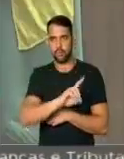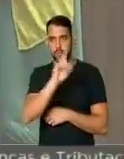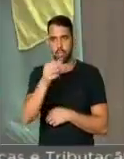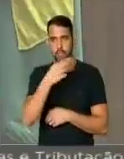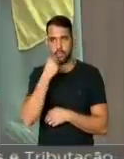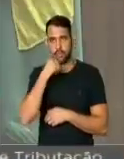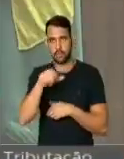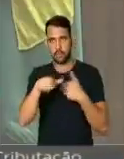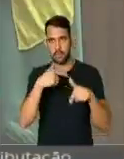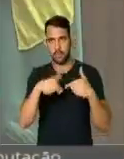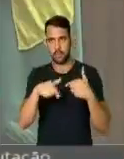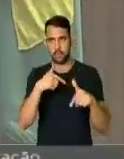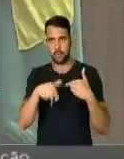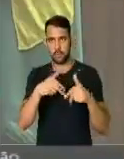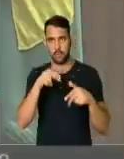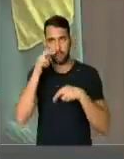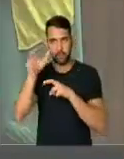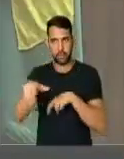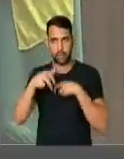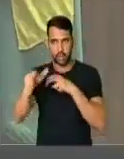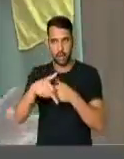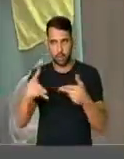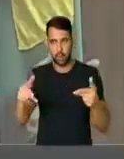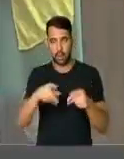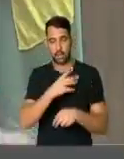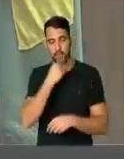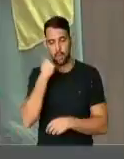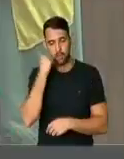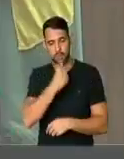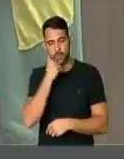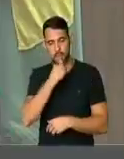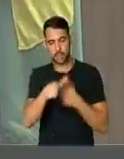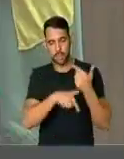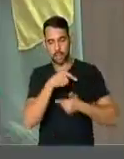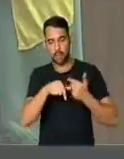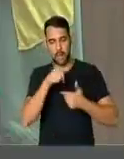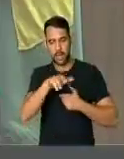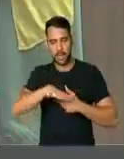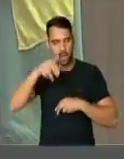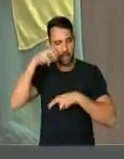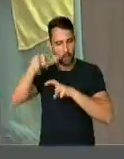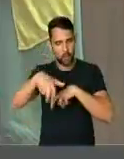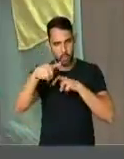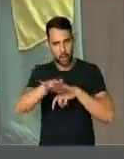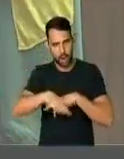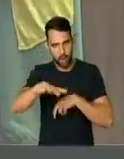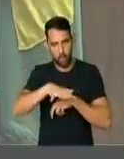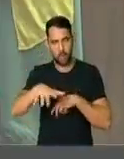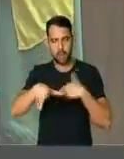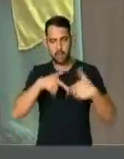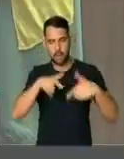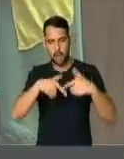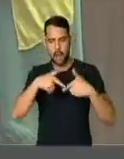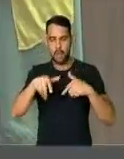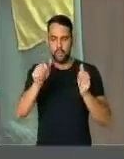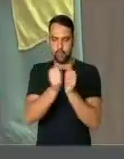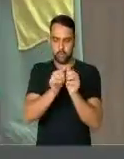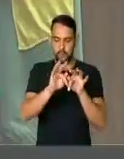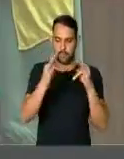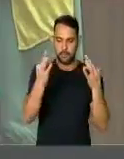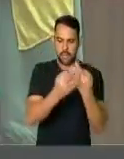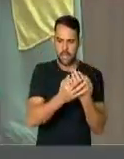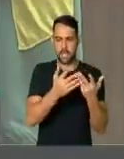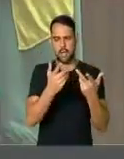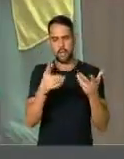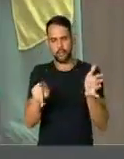do Trabalhador e da Trabalhadora Rural. Estes homens e mulheres, agricultores, agricultoras familiares,